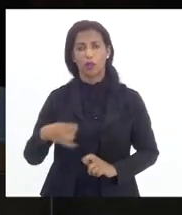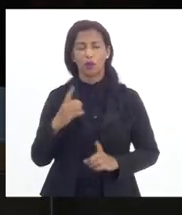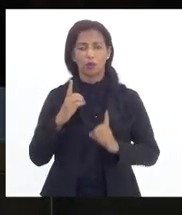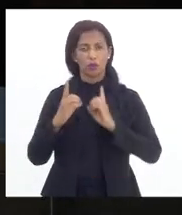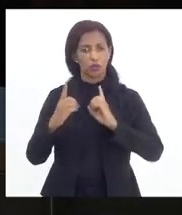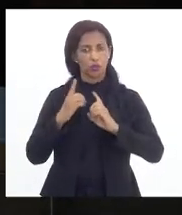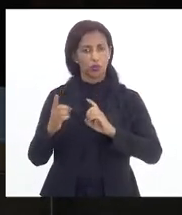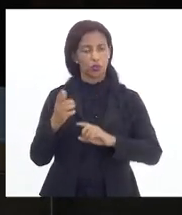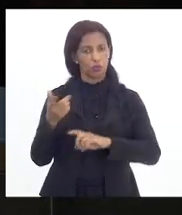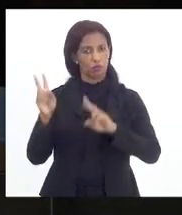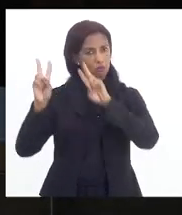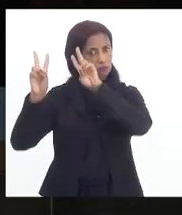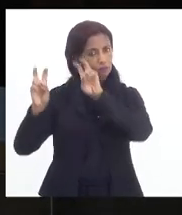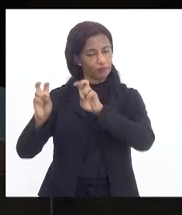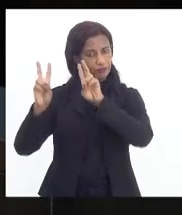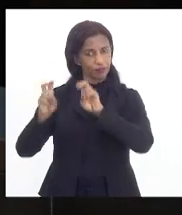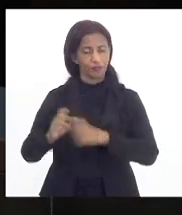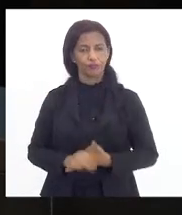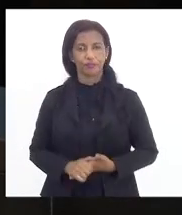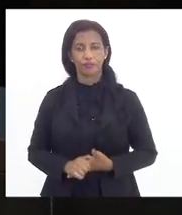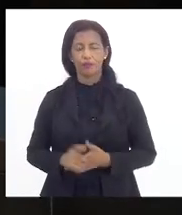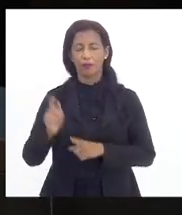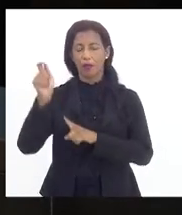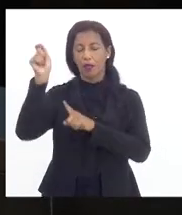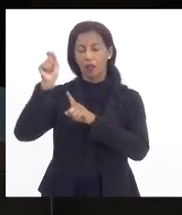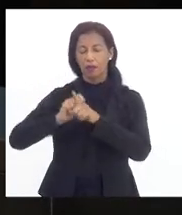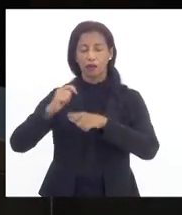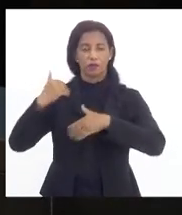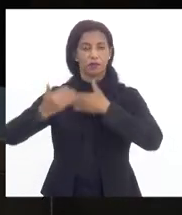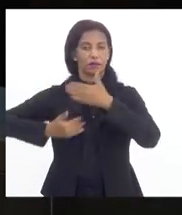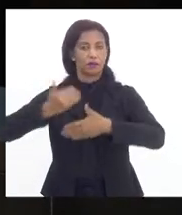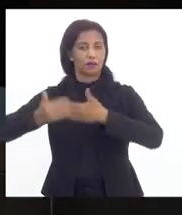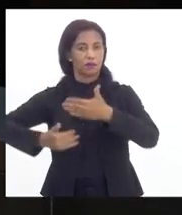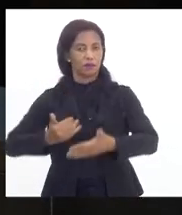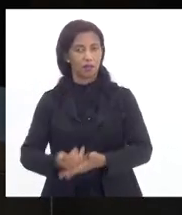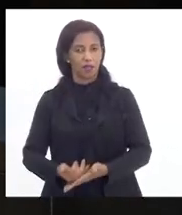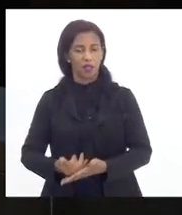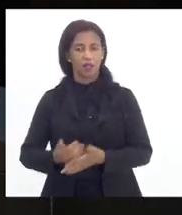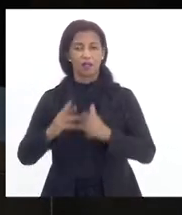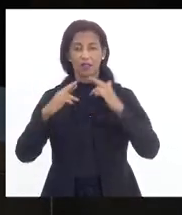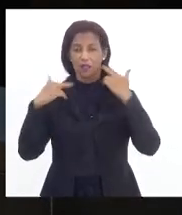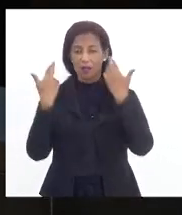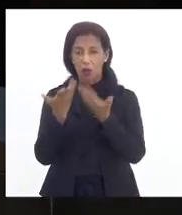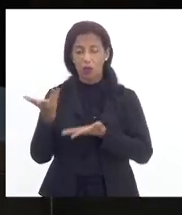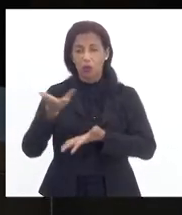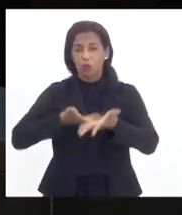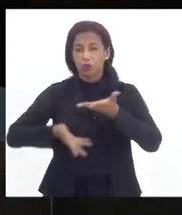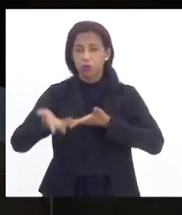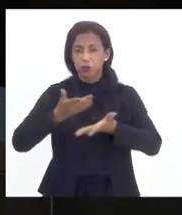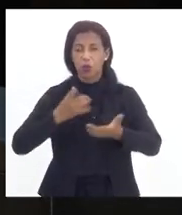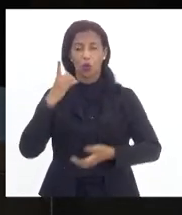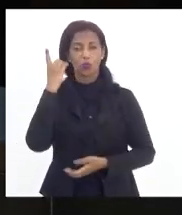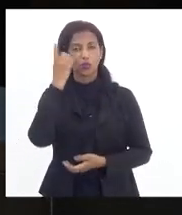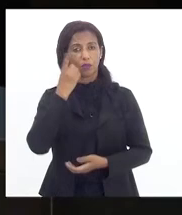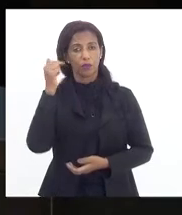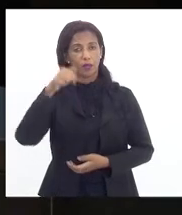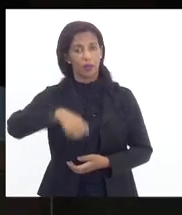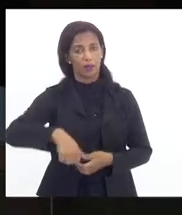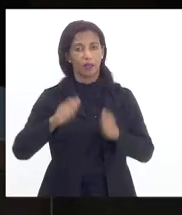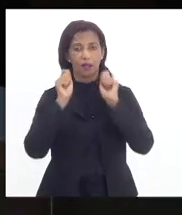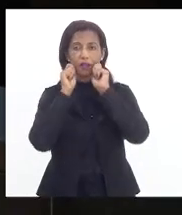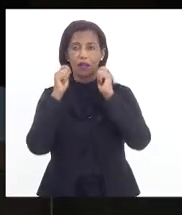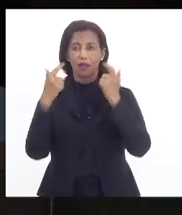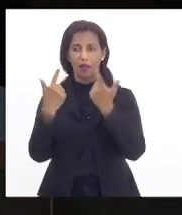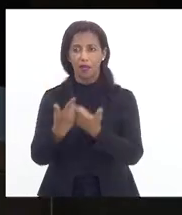matéria bom e nos últimos meses também vem tem se reunido intensamente com parlamentares aqui da casa